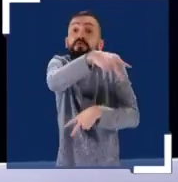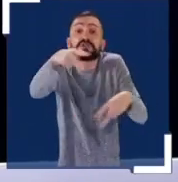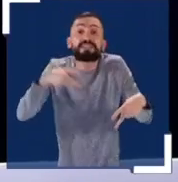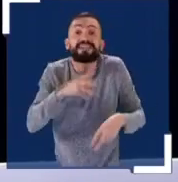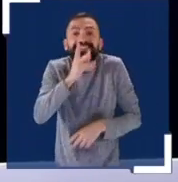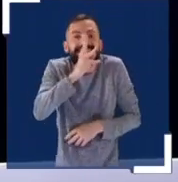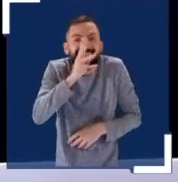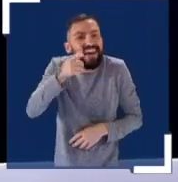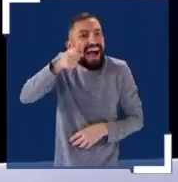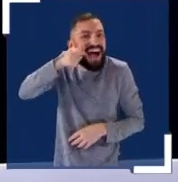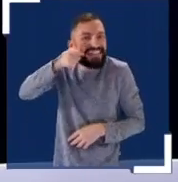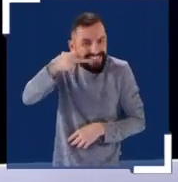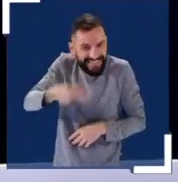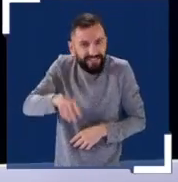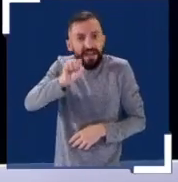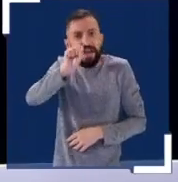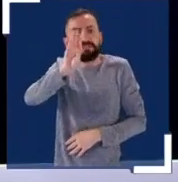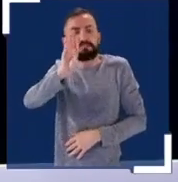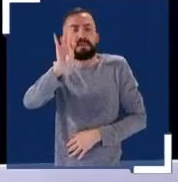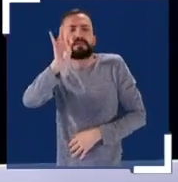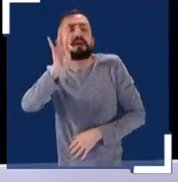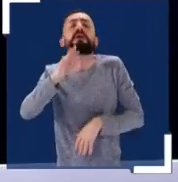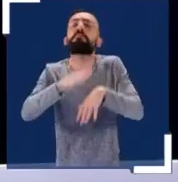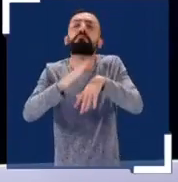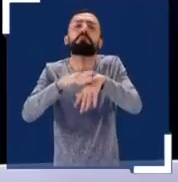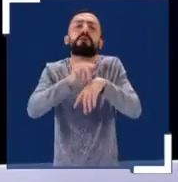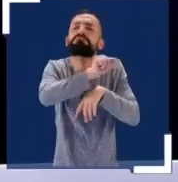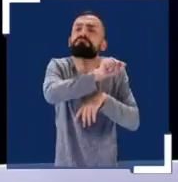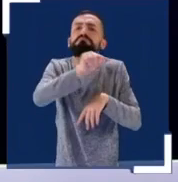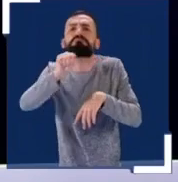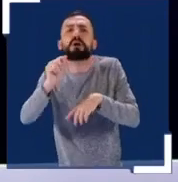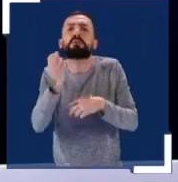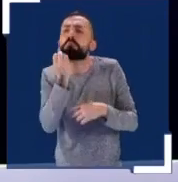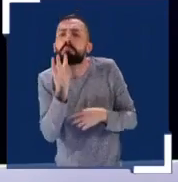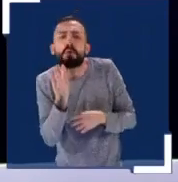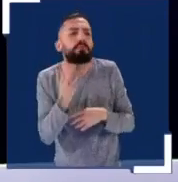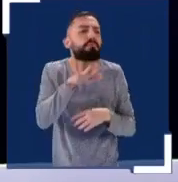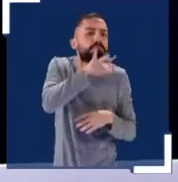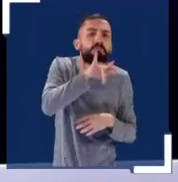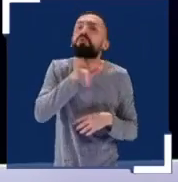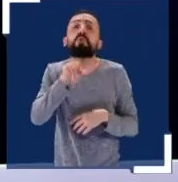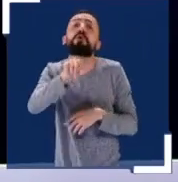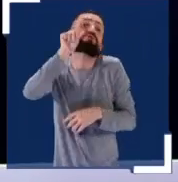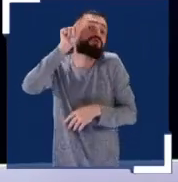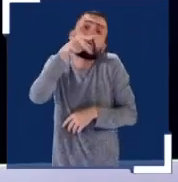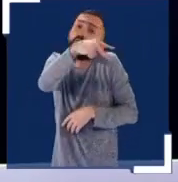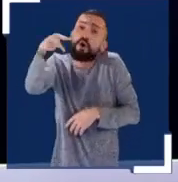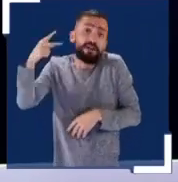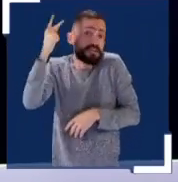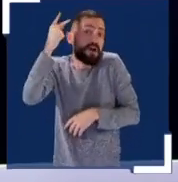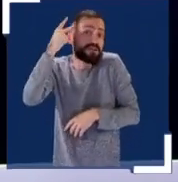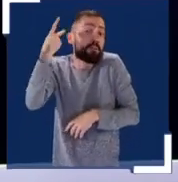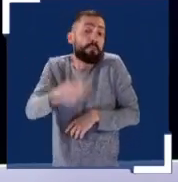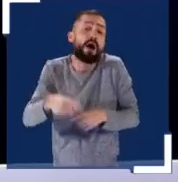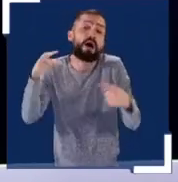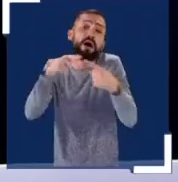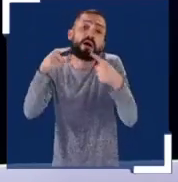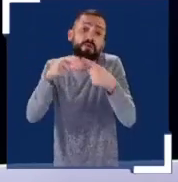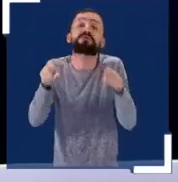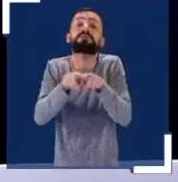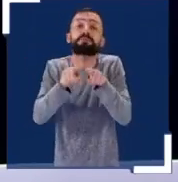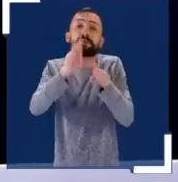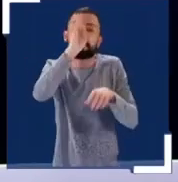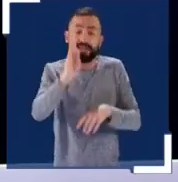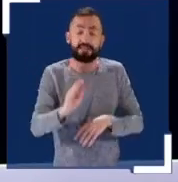você, telespectador do SBT, avaliar qual é a melhor opção que você enxerga para São Paulo e para o Brasil. Eu